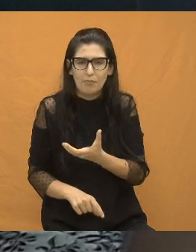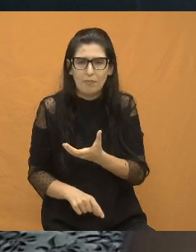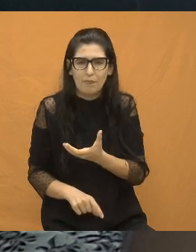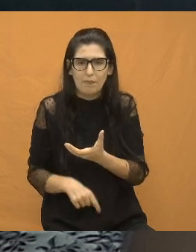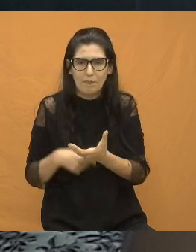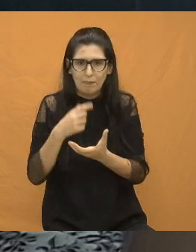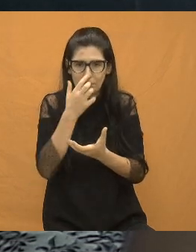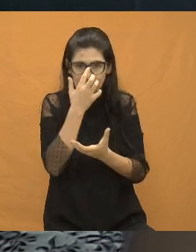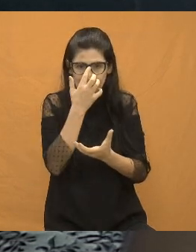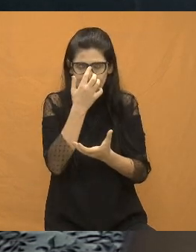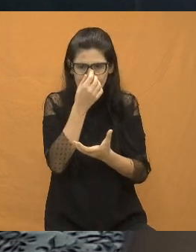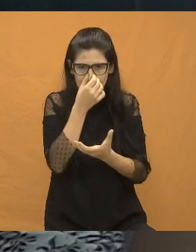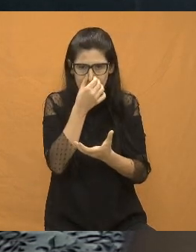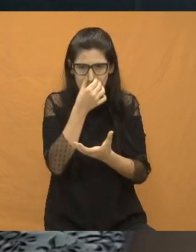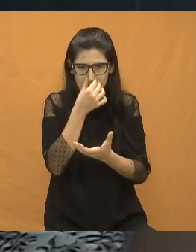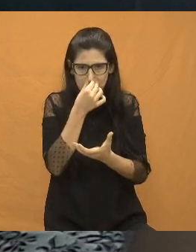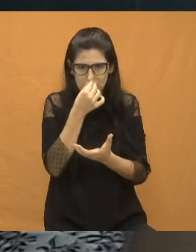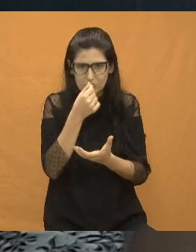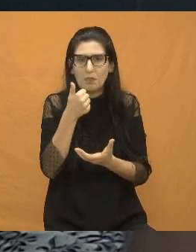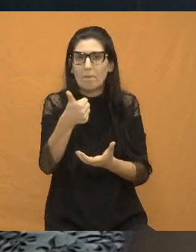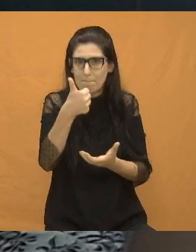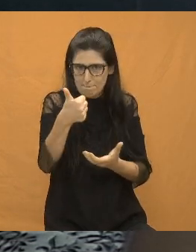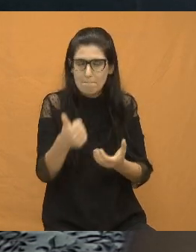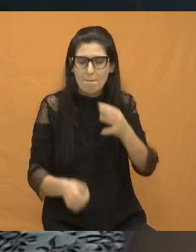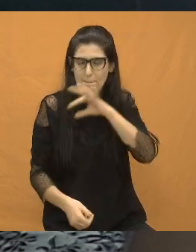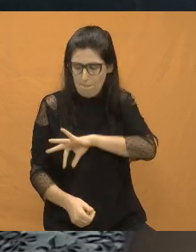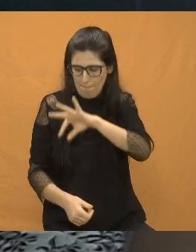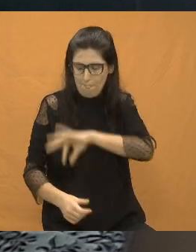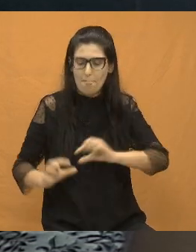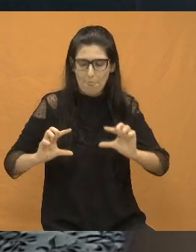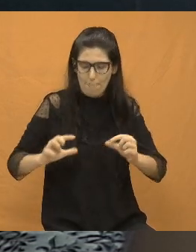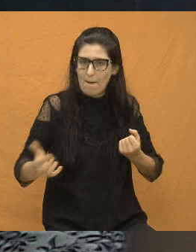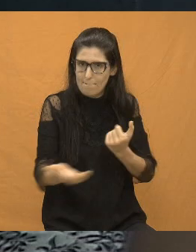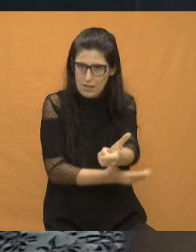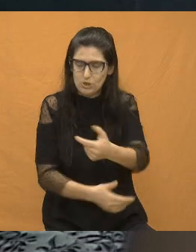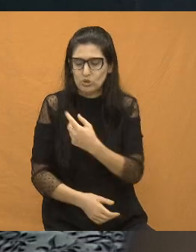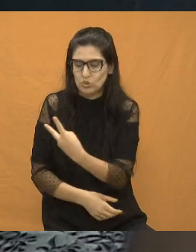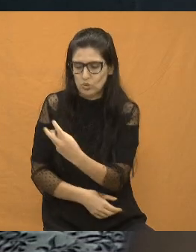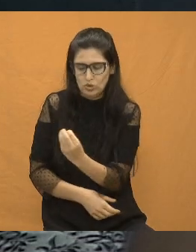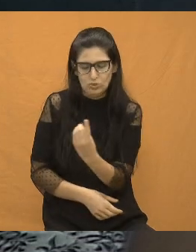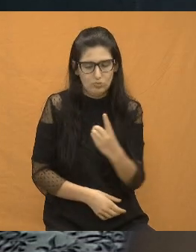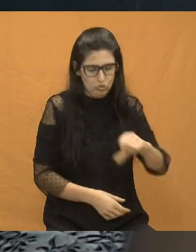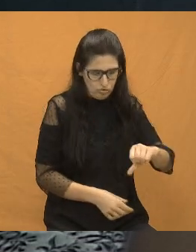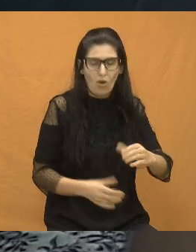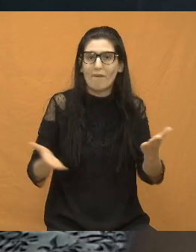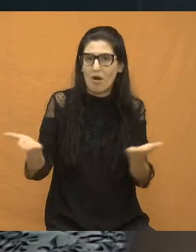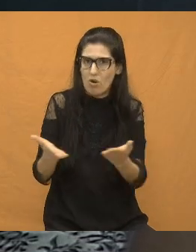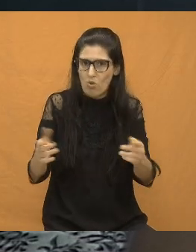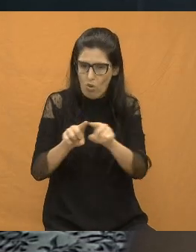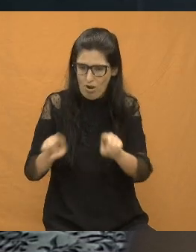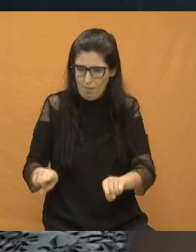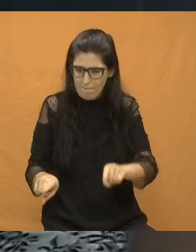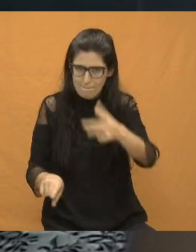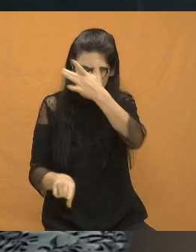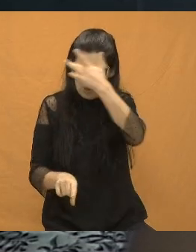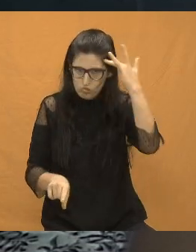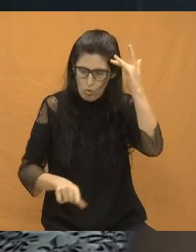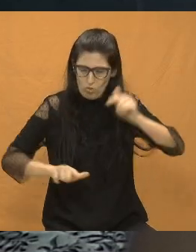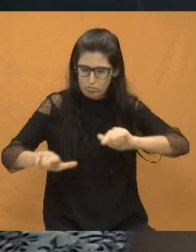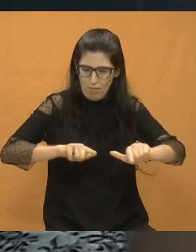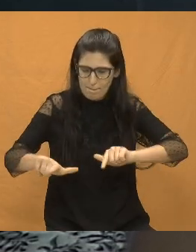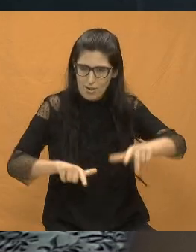já foi contemplado no orçamento de 2019. Os cargos agora, desse